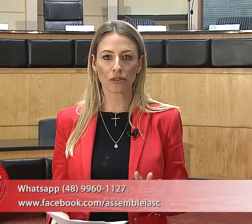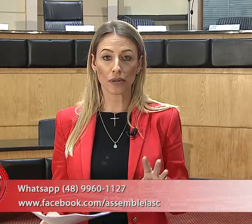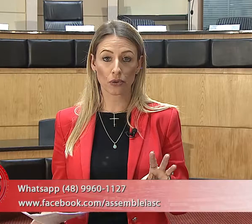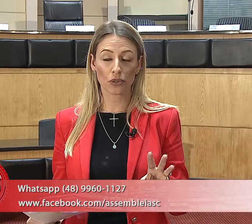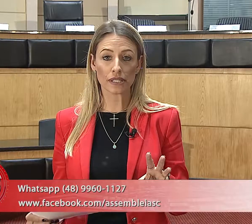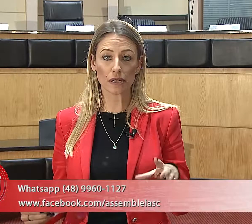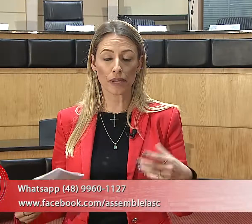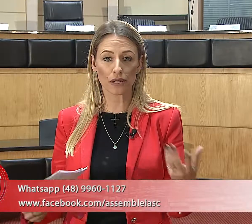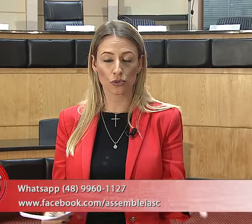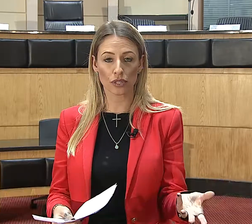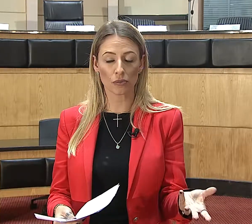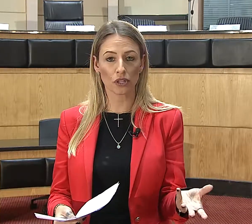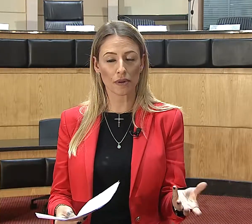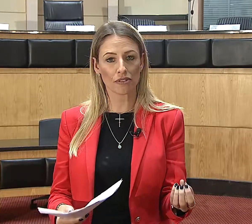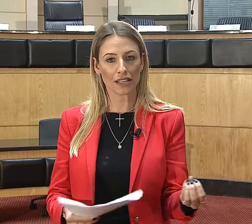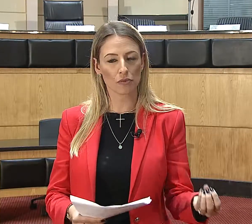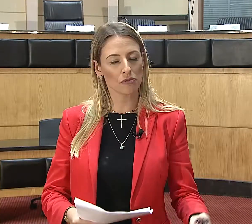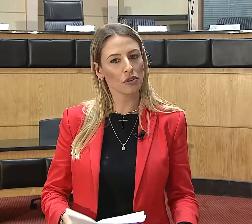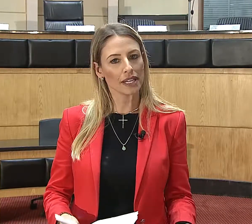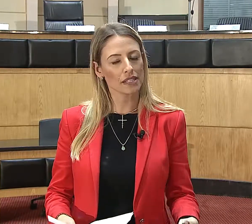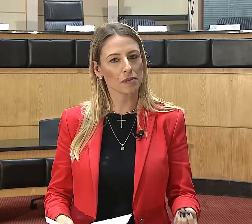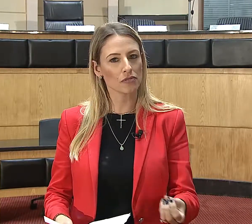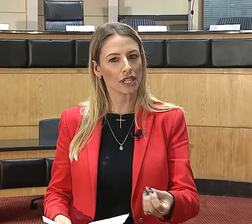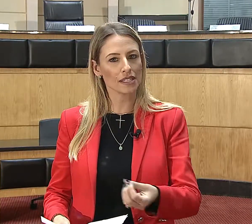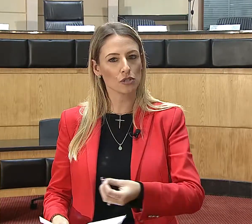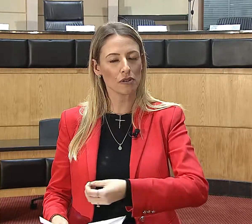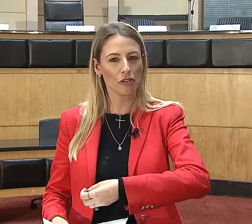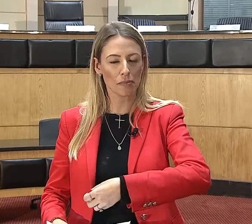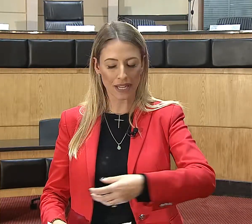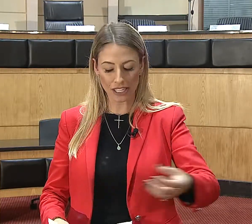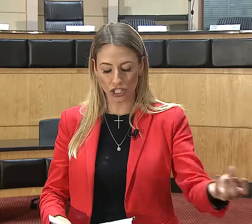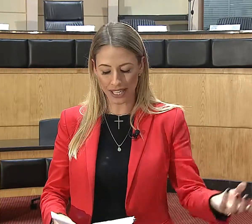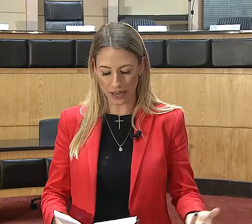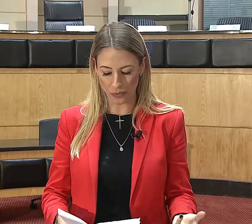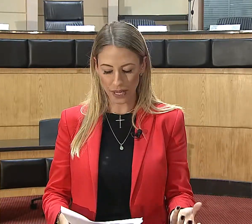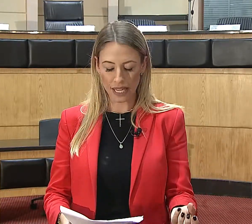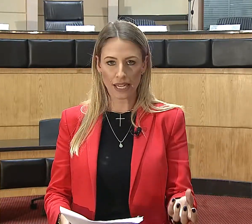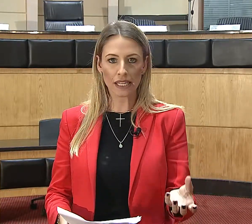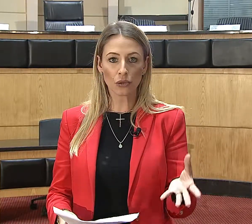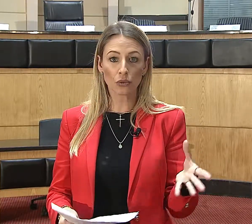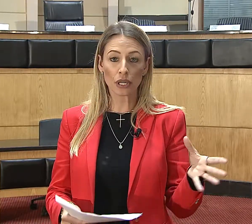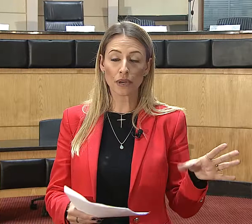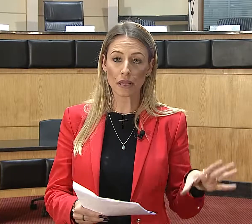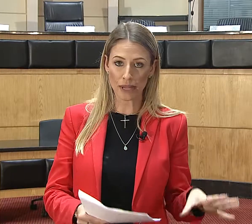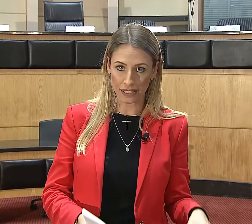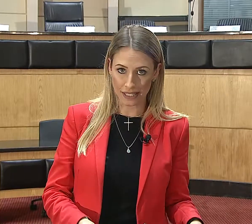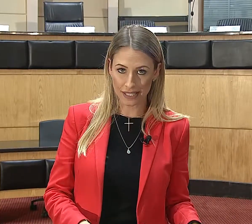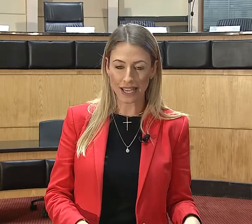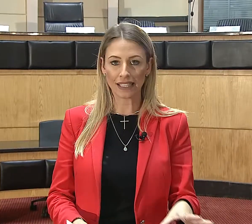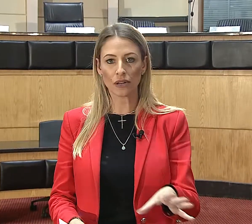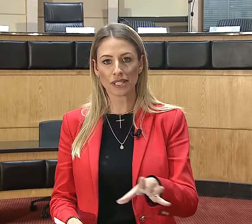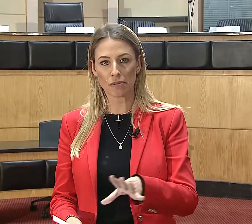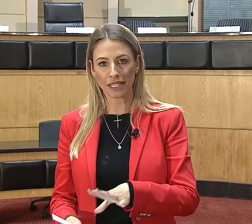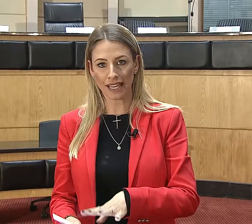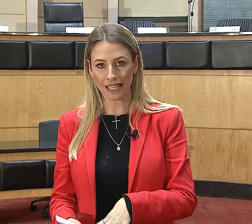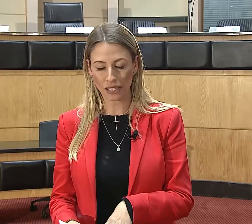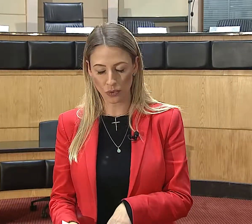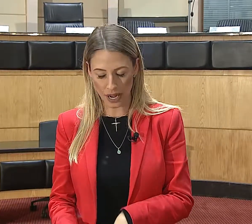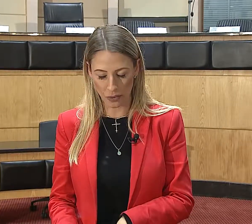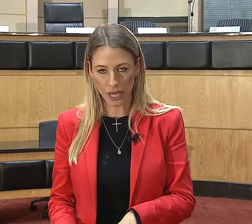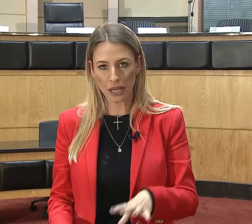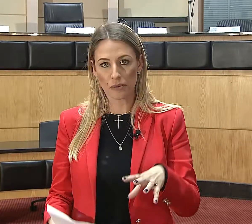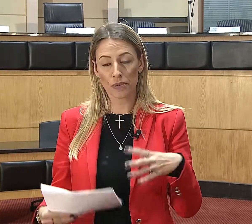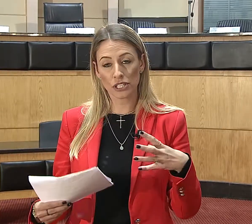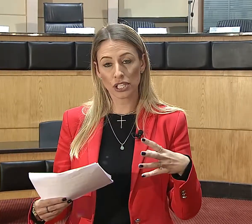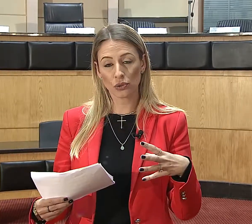deputado Marcondes também usou a tribuna para falar sobre violência, mas violência de uma forma geral. Ele incluiu emendas à lei orçamentária